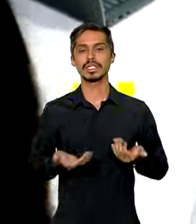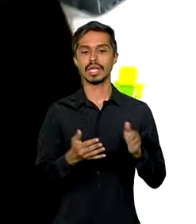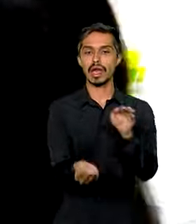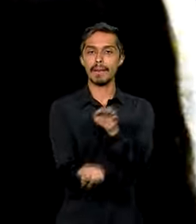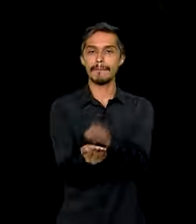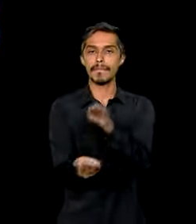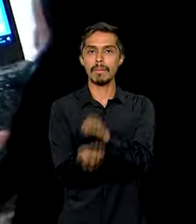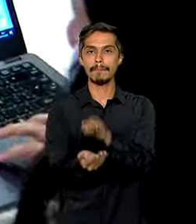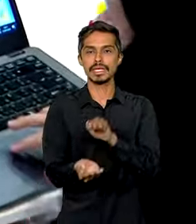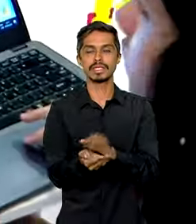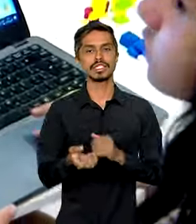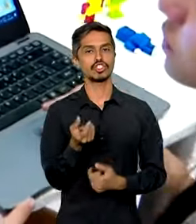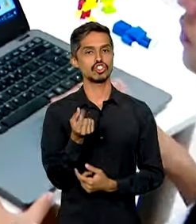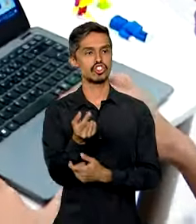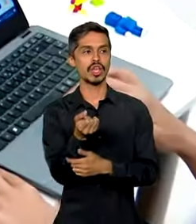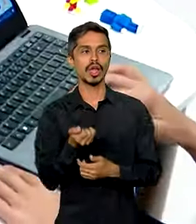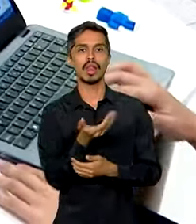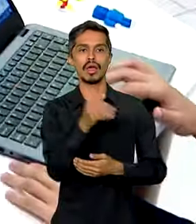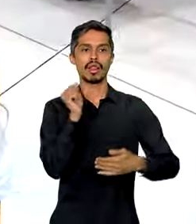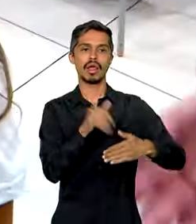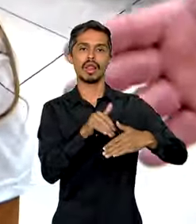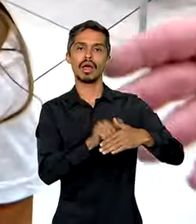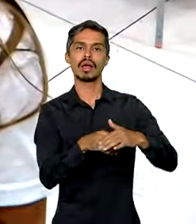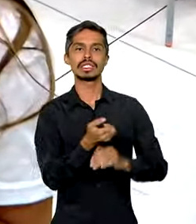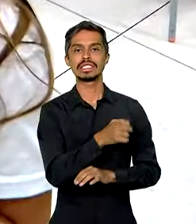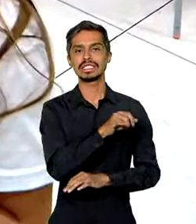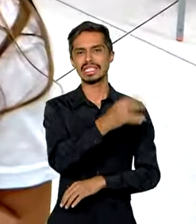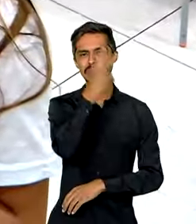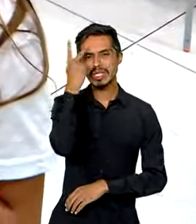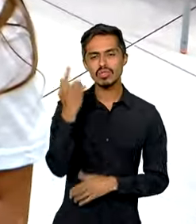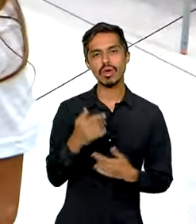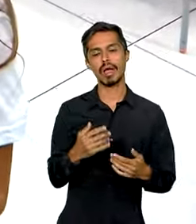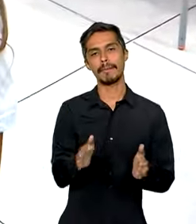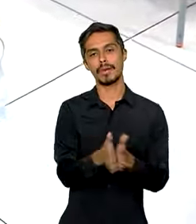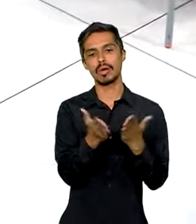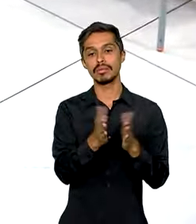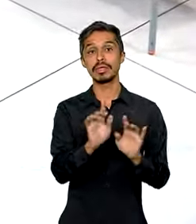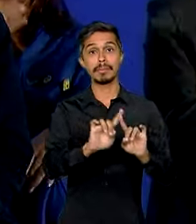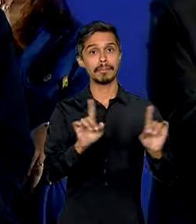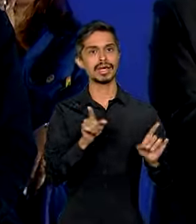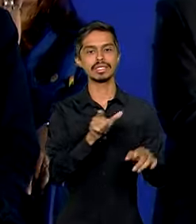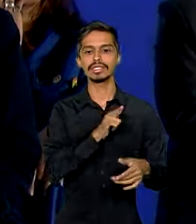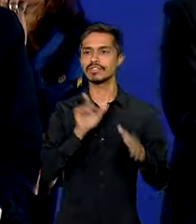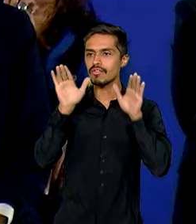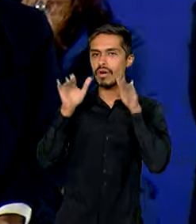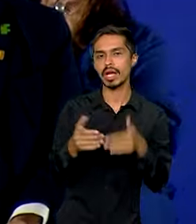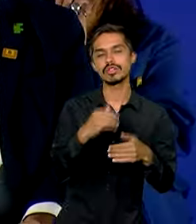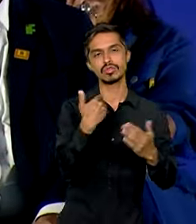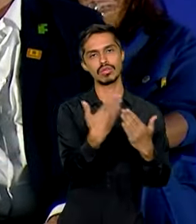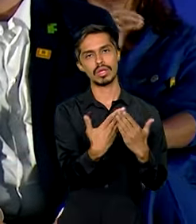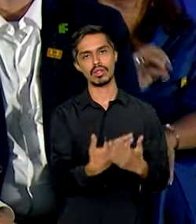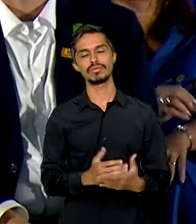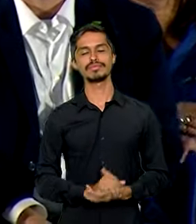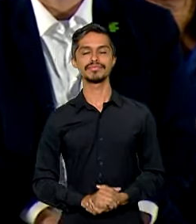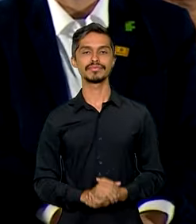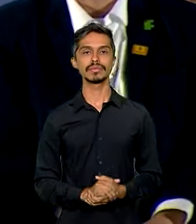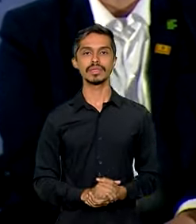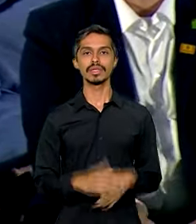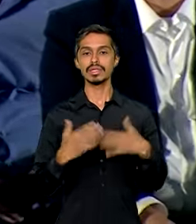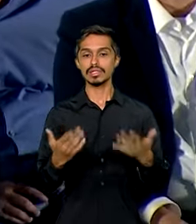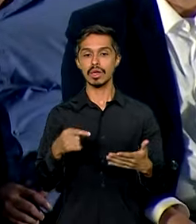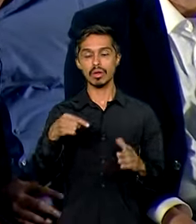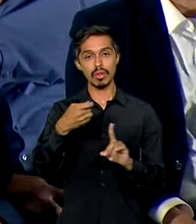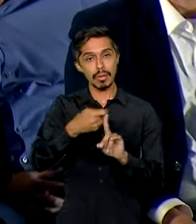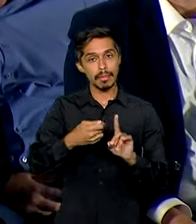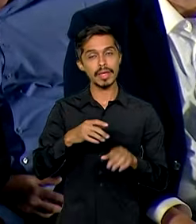aos estudantes menos favorecidos que se dedicarem aos estudos. Para a partir de março agora,